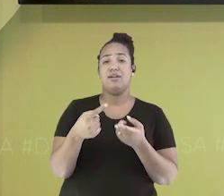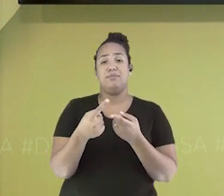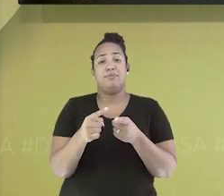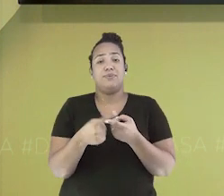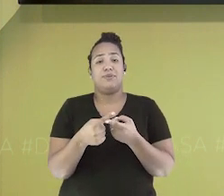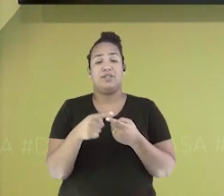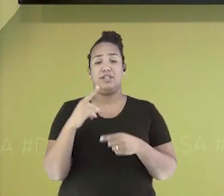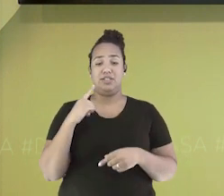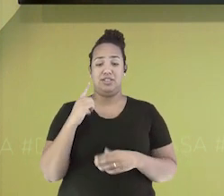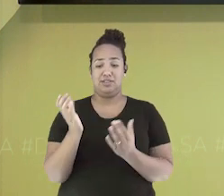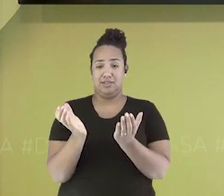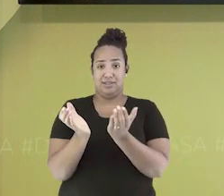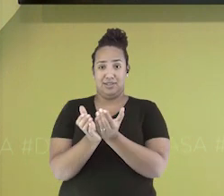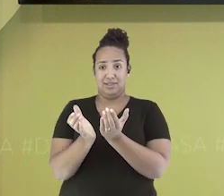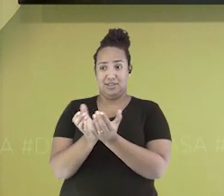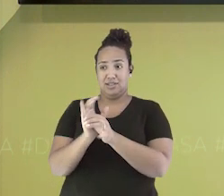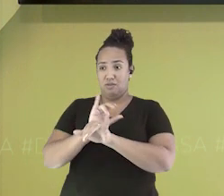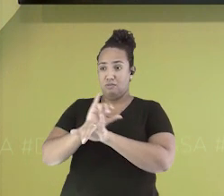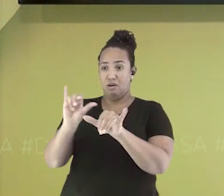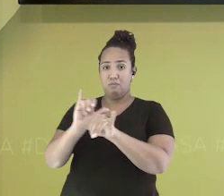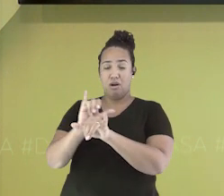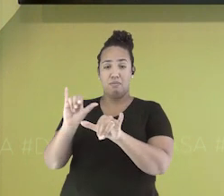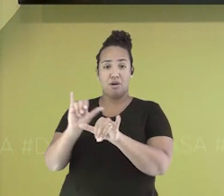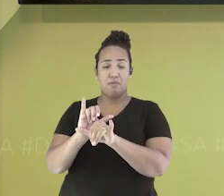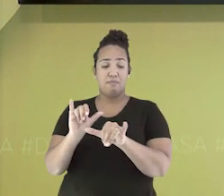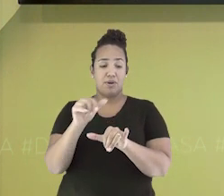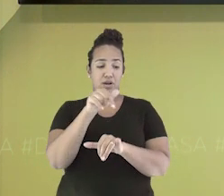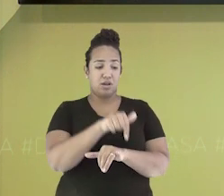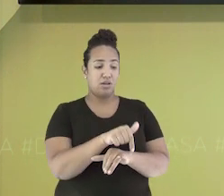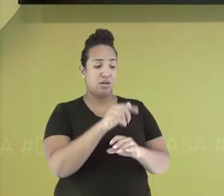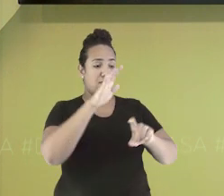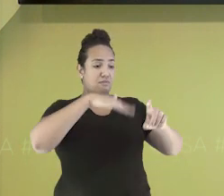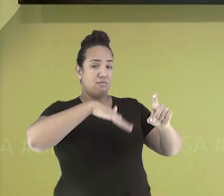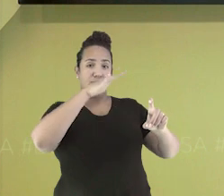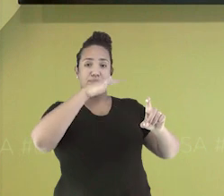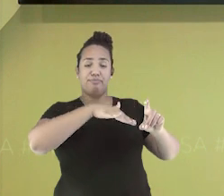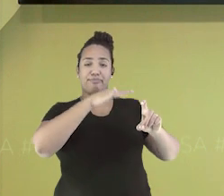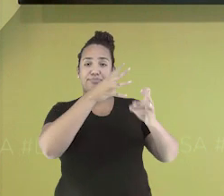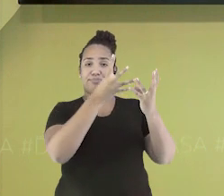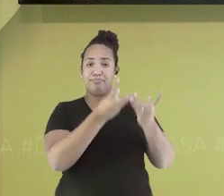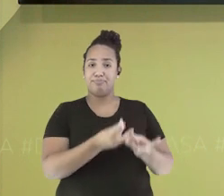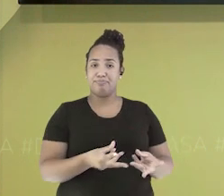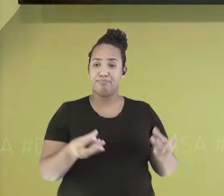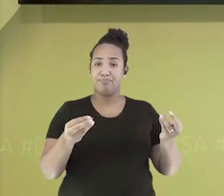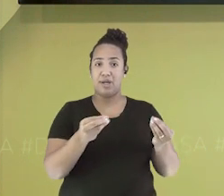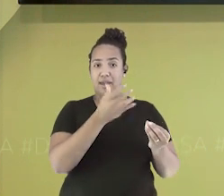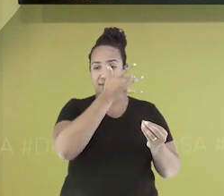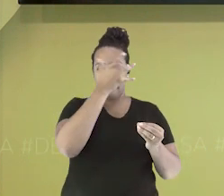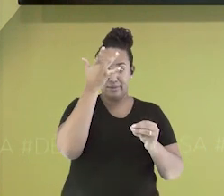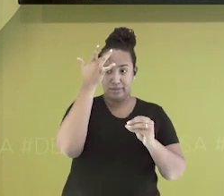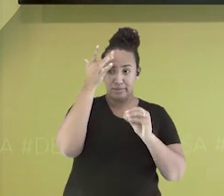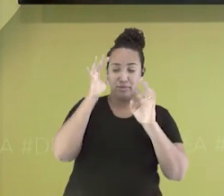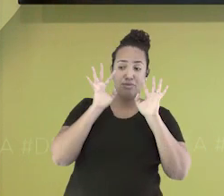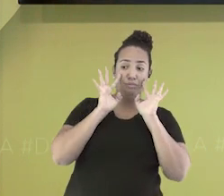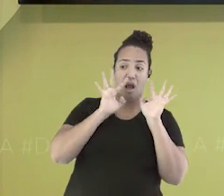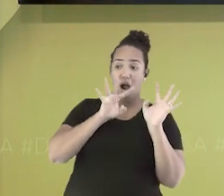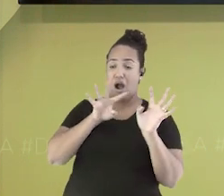cristianismo, que viria a se instalar no lugar da mitologia romana e conquistar muitos seguidores, dando muito poder à Igreja